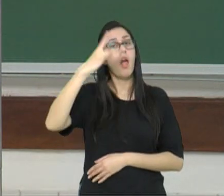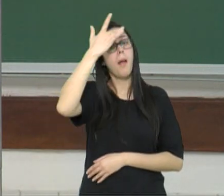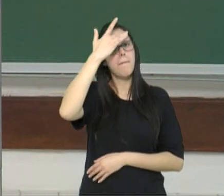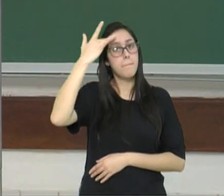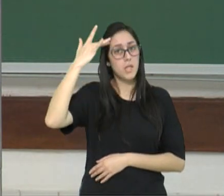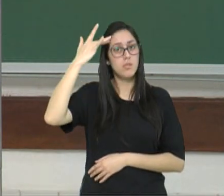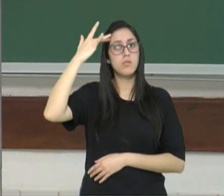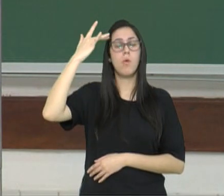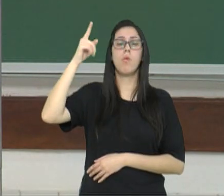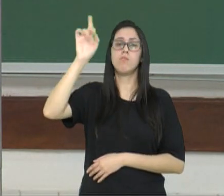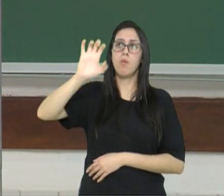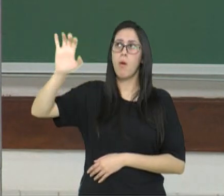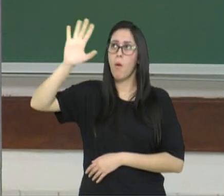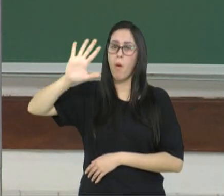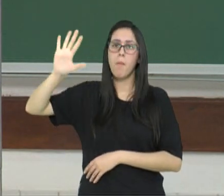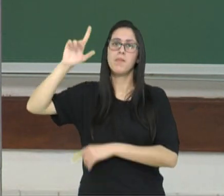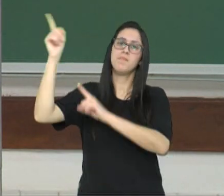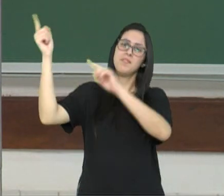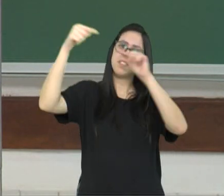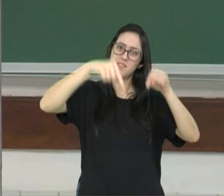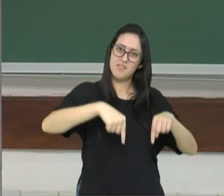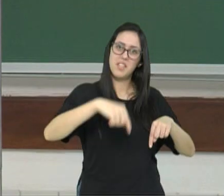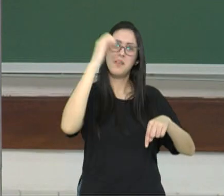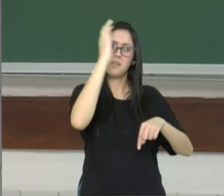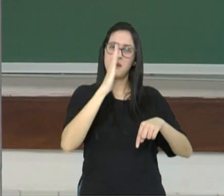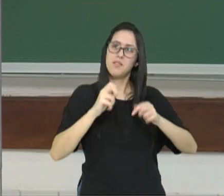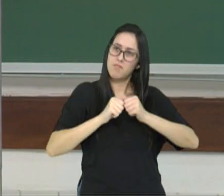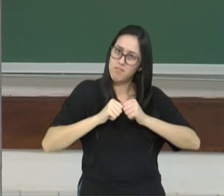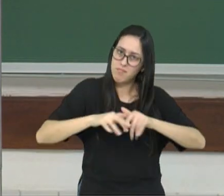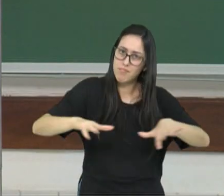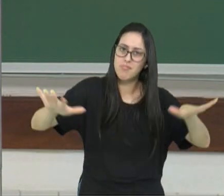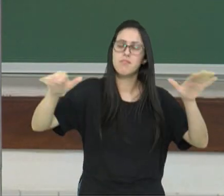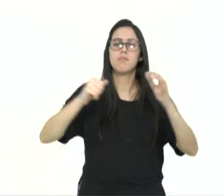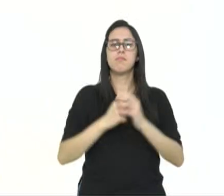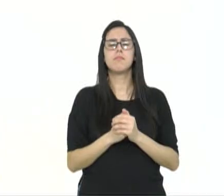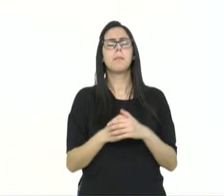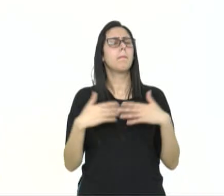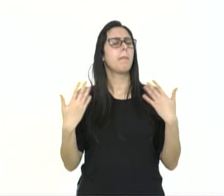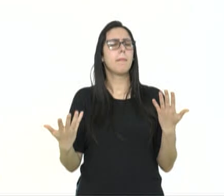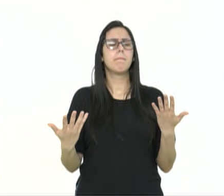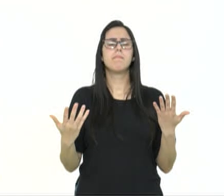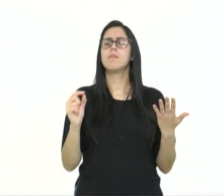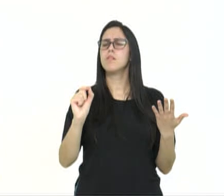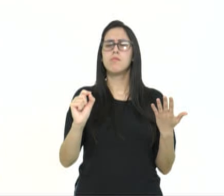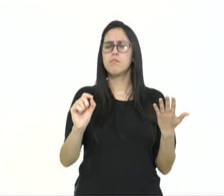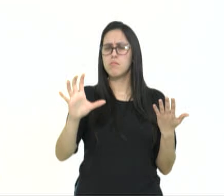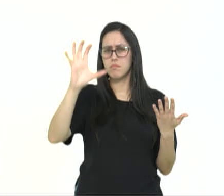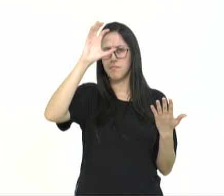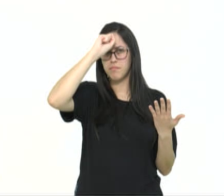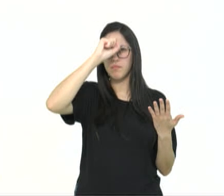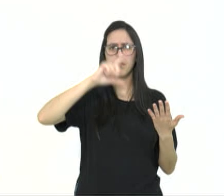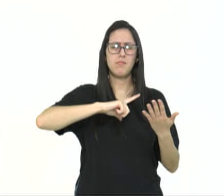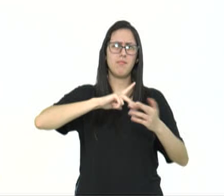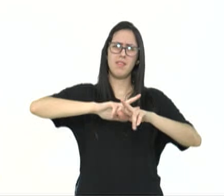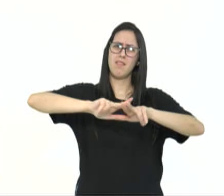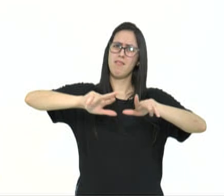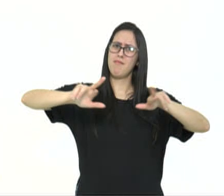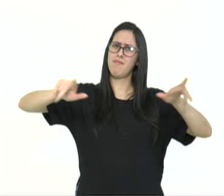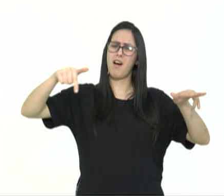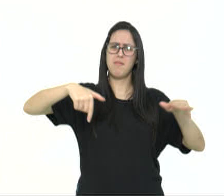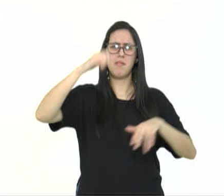o território paranaense. E qual que é a nossa problematização, então? Nós temos vários